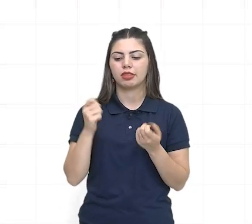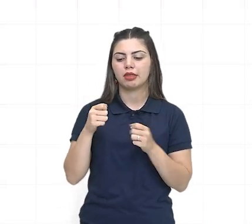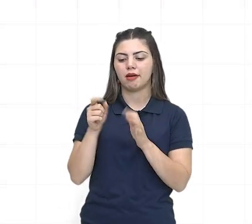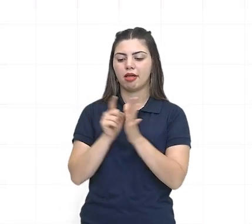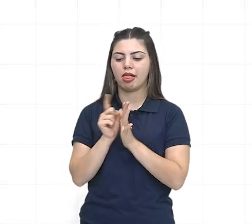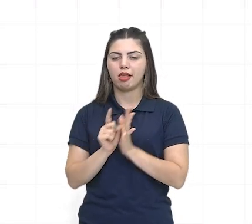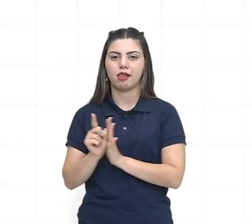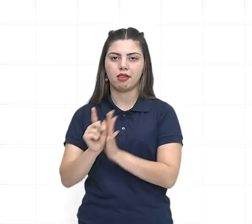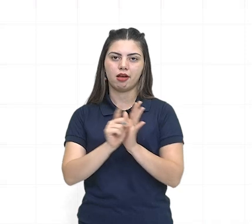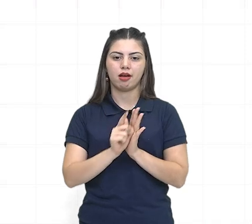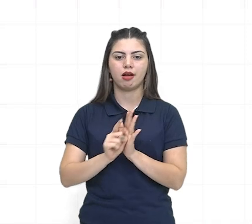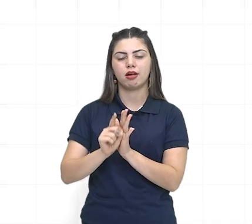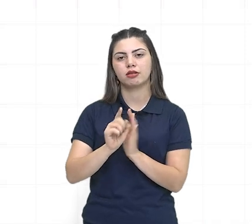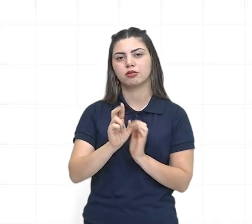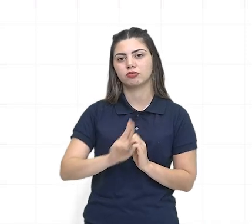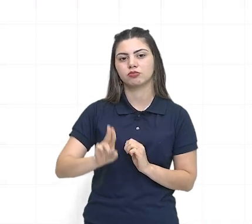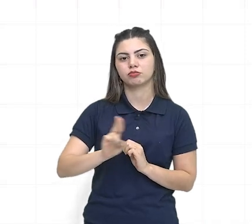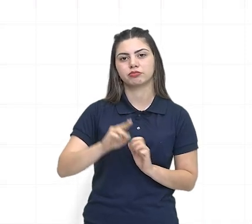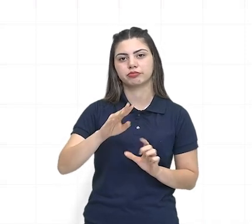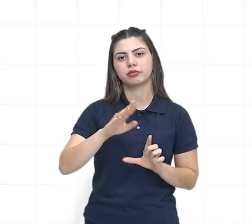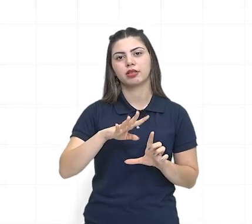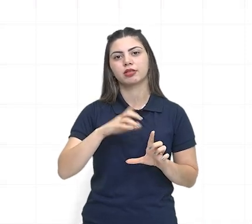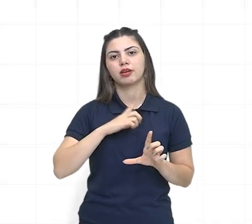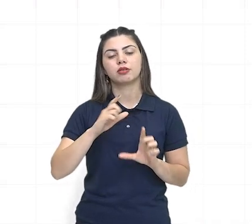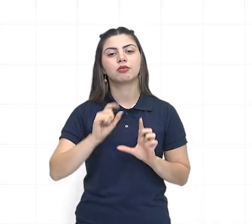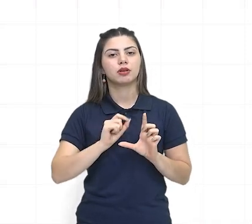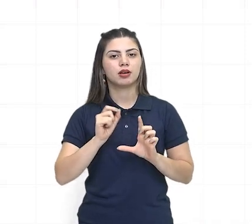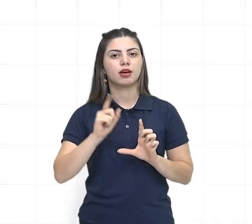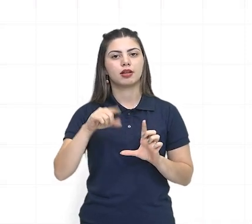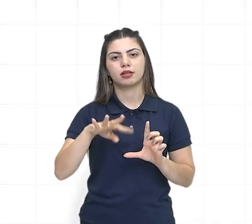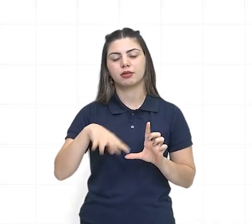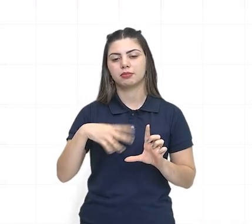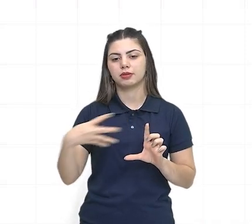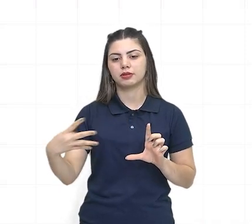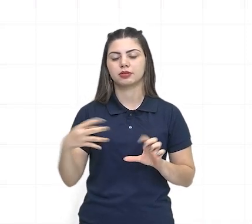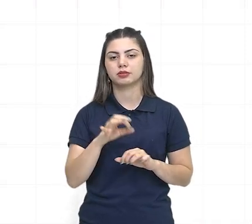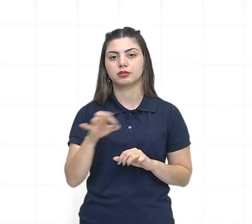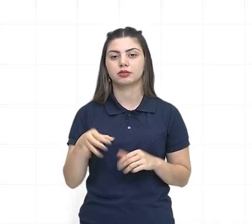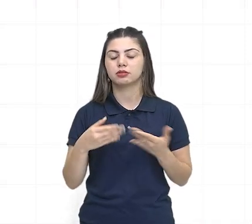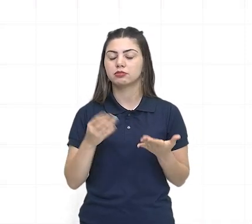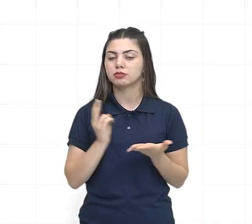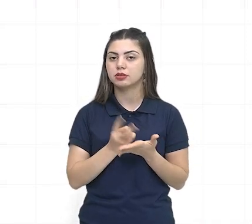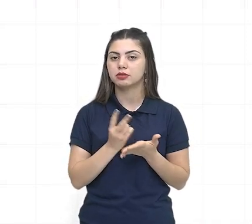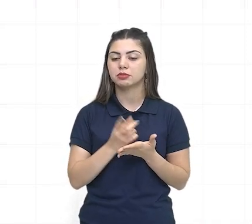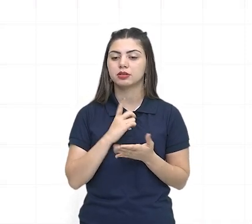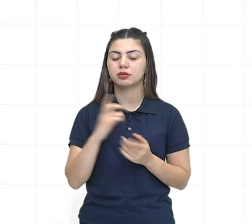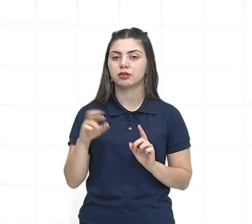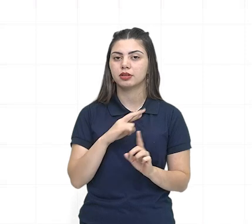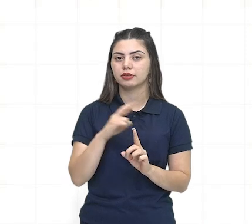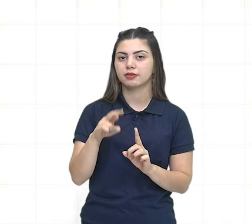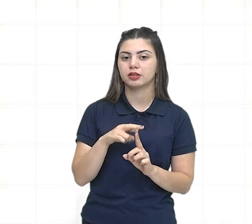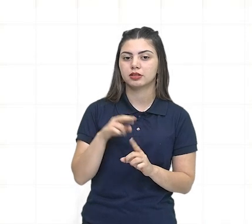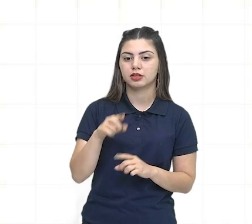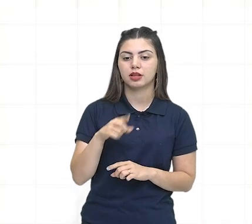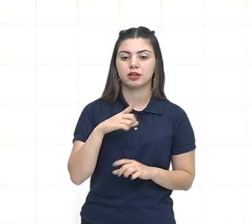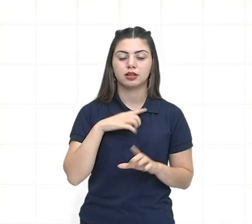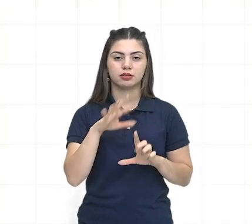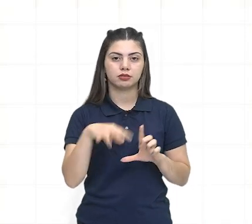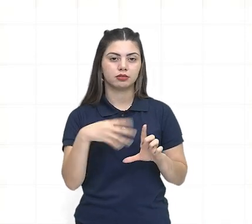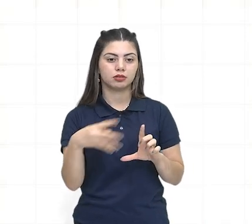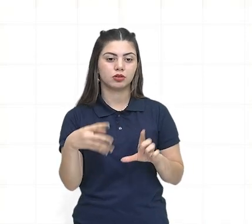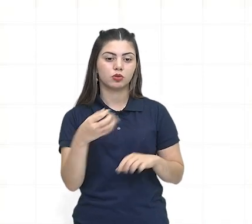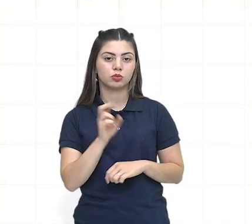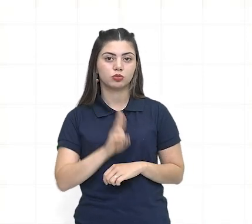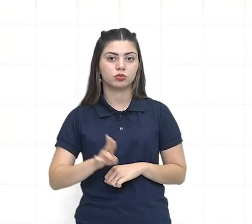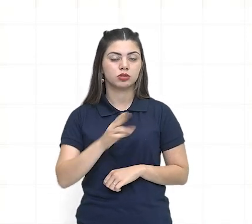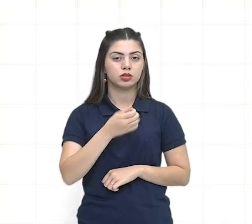Então, sempre que houver referência de tabelas envolvendo números, certo?